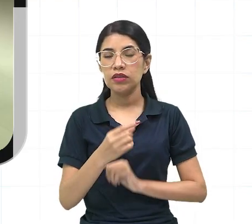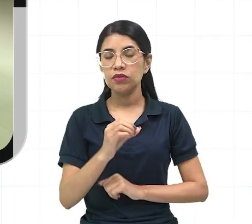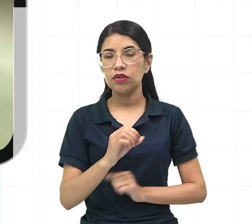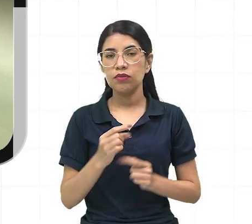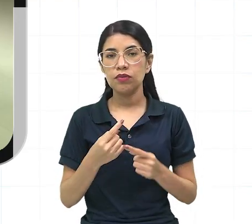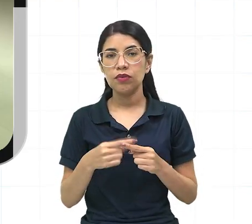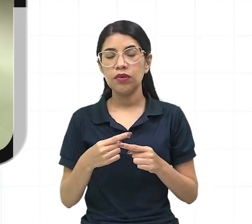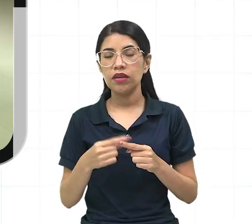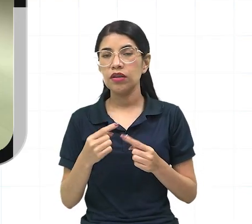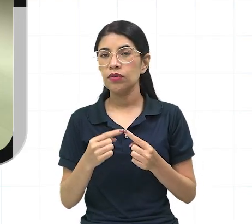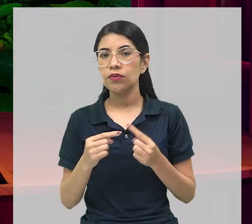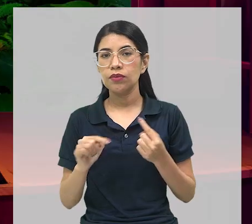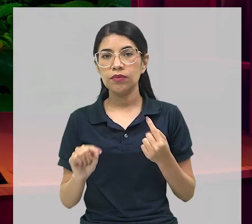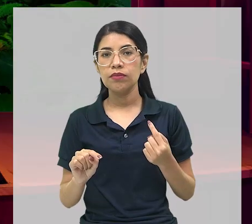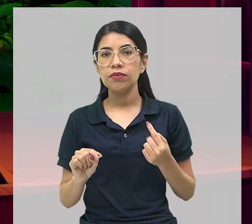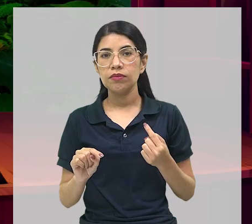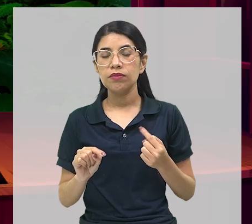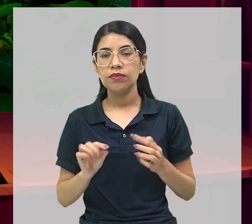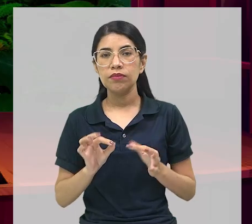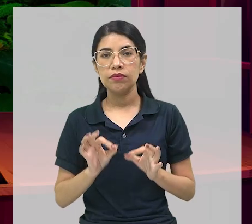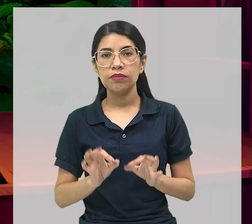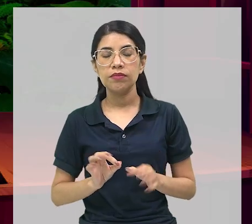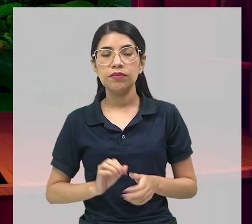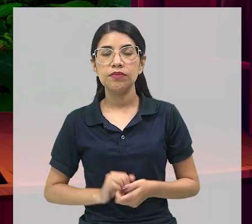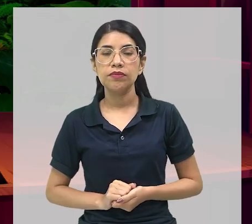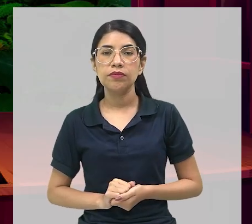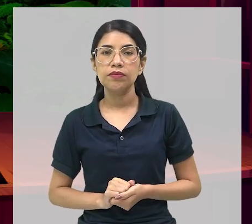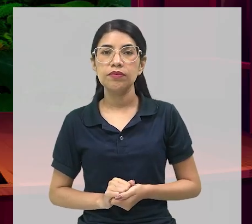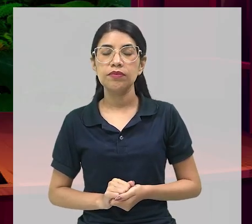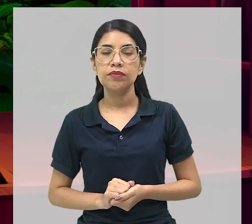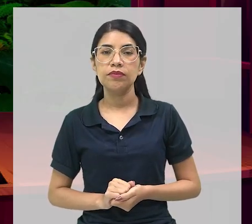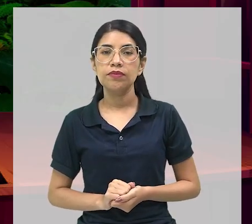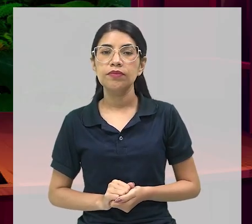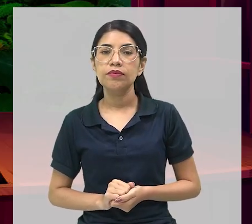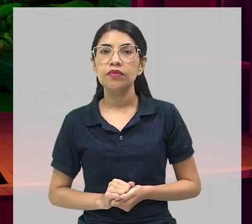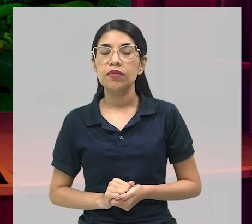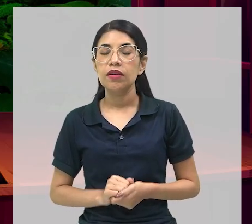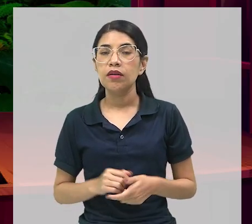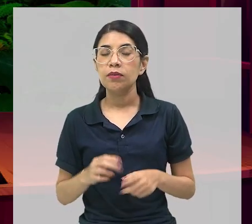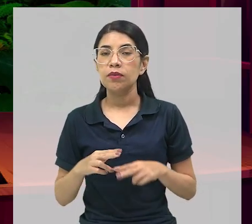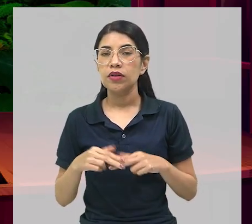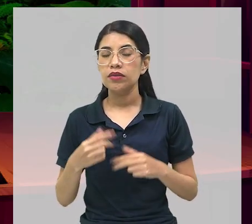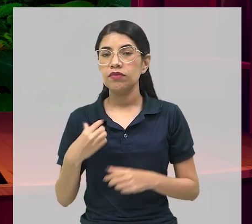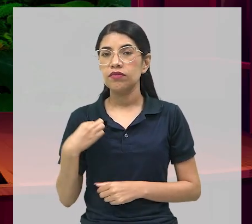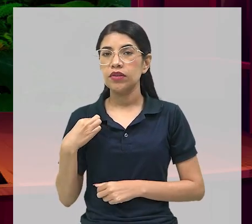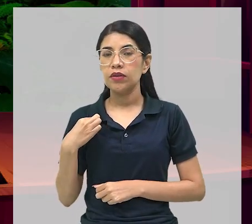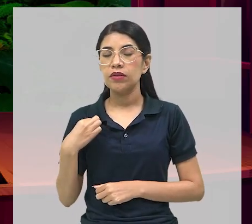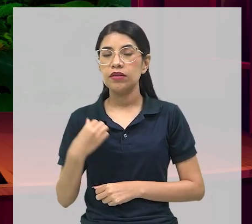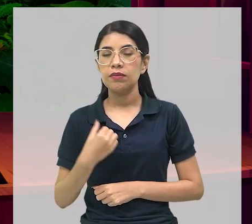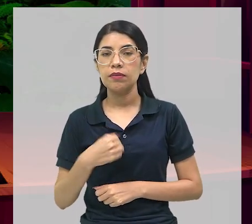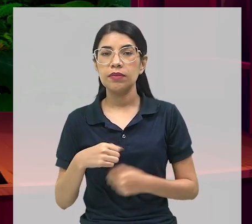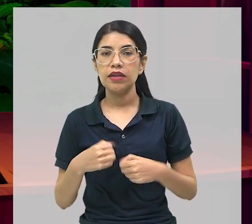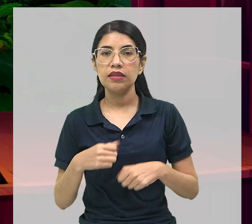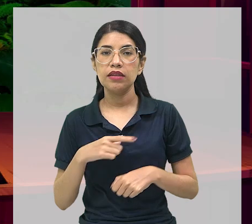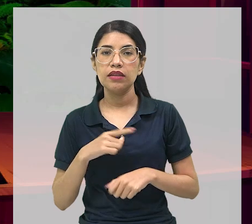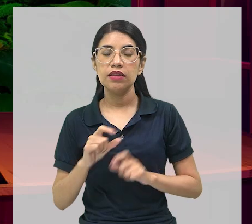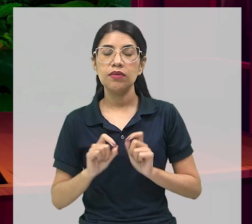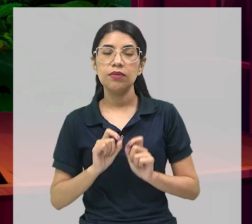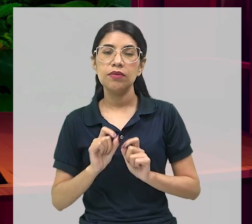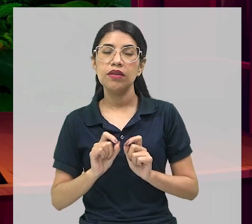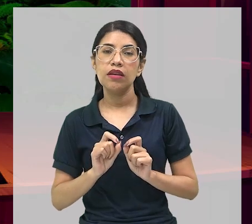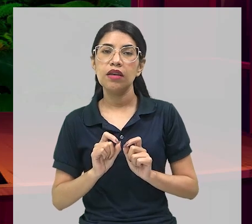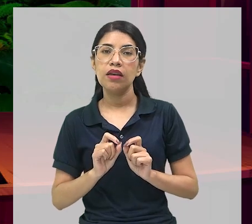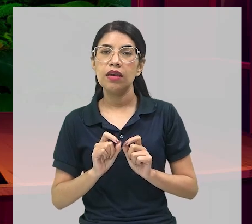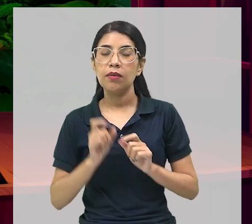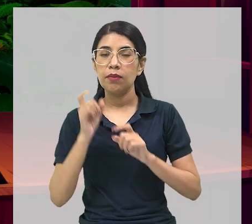exemplo, porque não condiz com o tempo, né? Então, o figurino ele tem essa